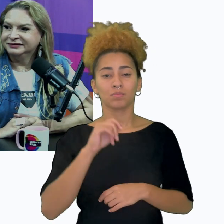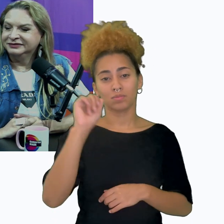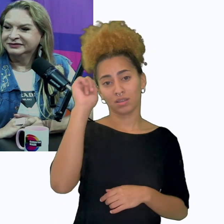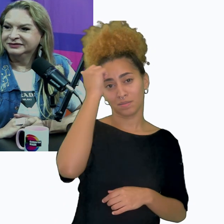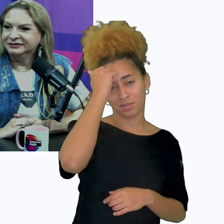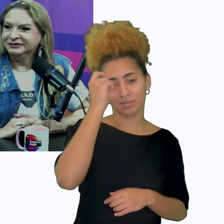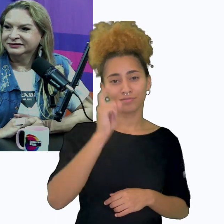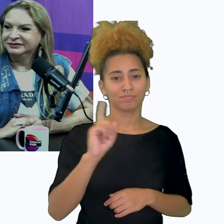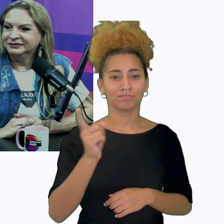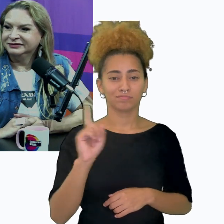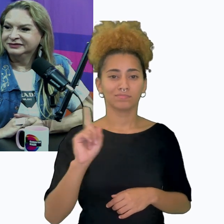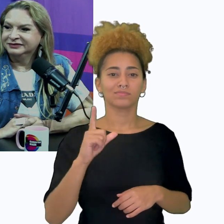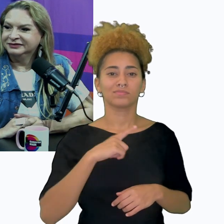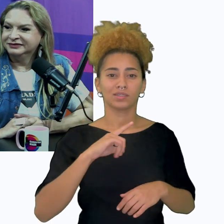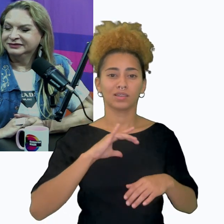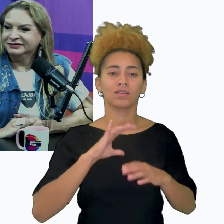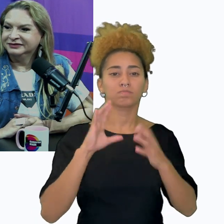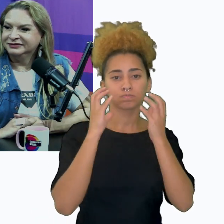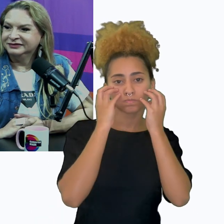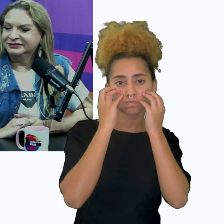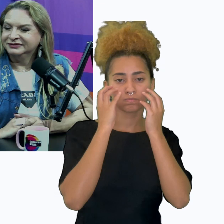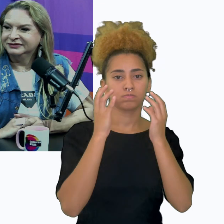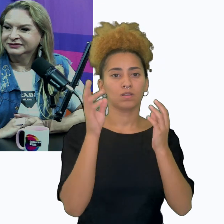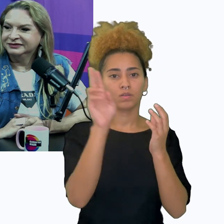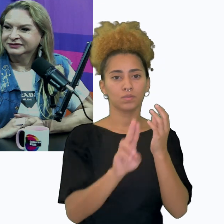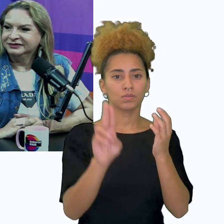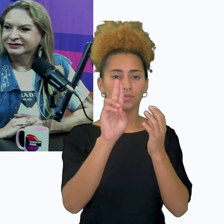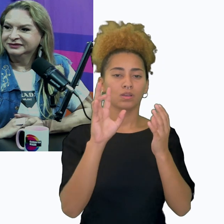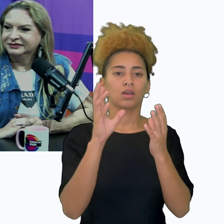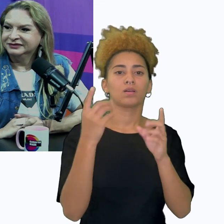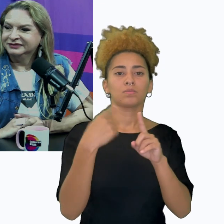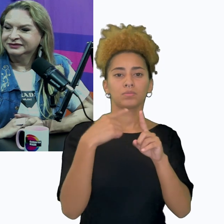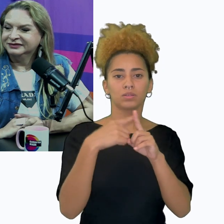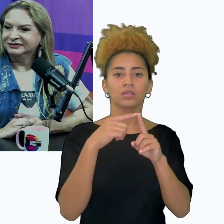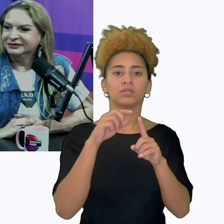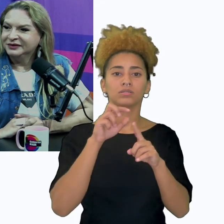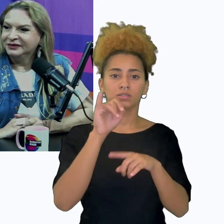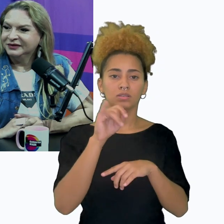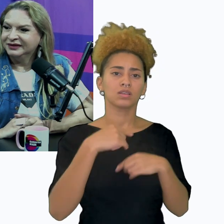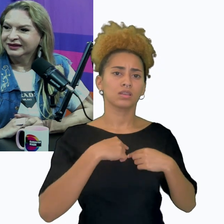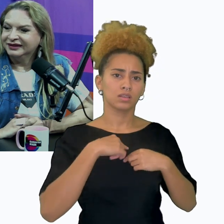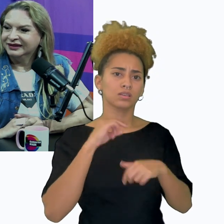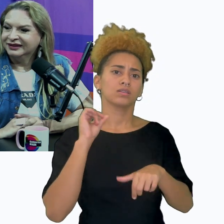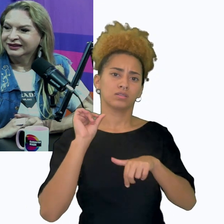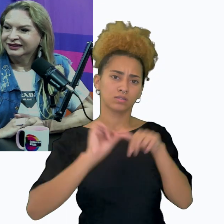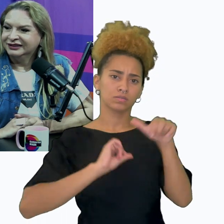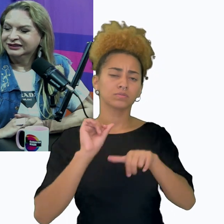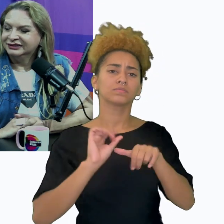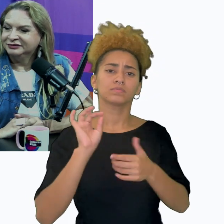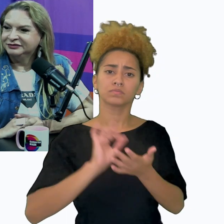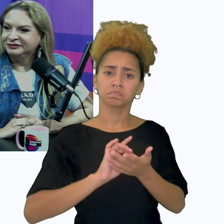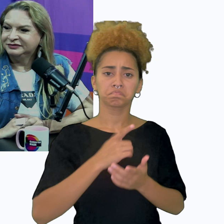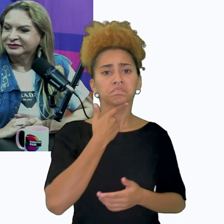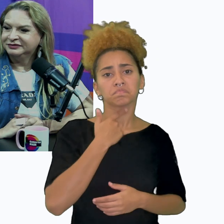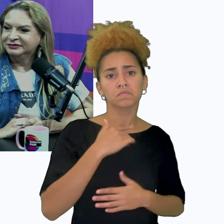peito. Eu não devia ter colocado meu peito, né? Porque você, quando se transiciona... Eu me